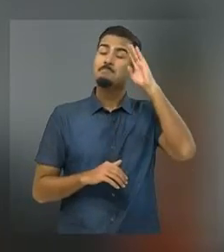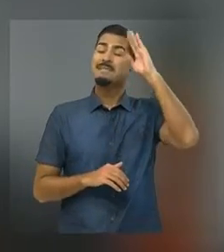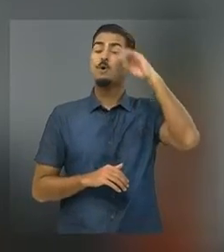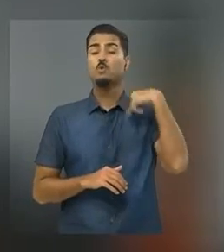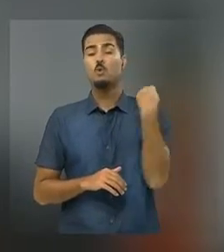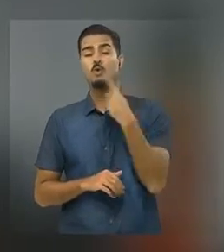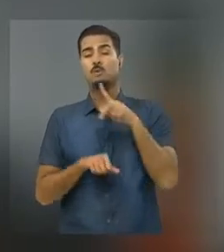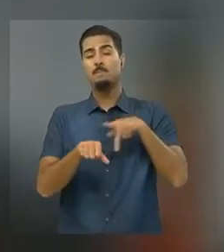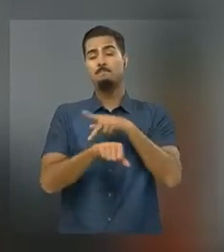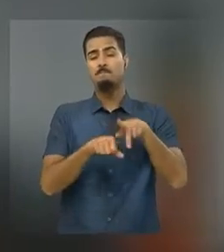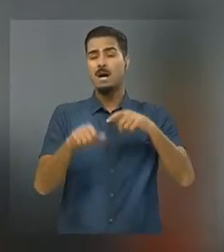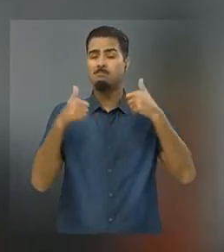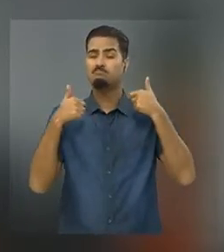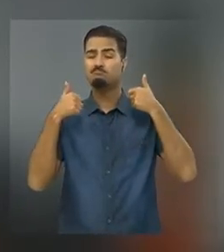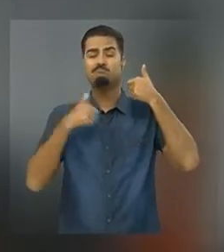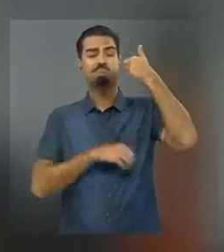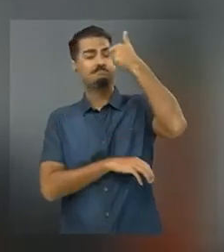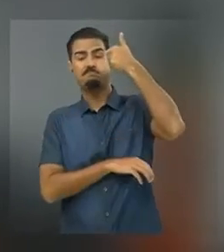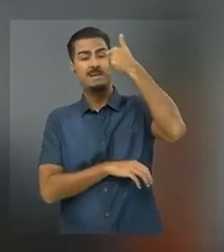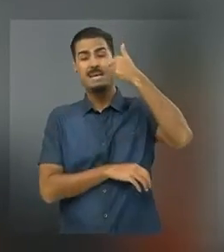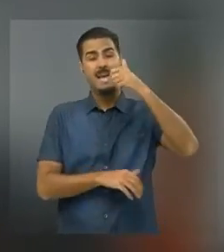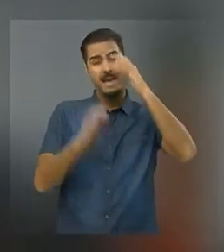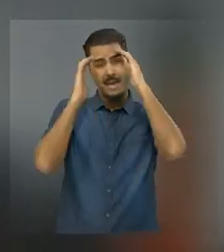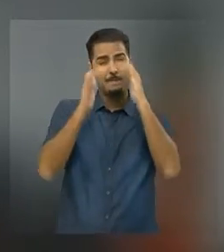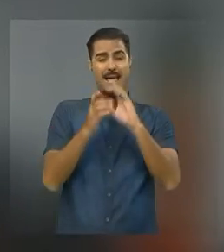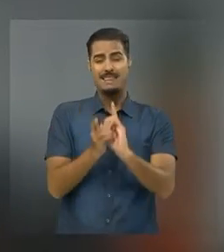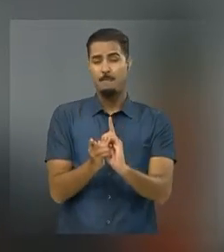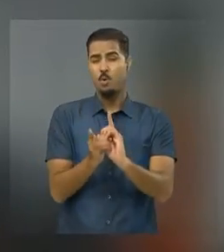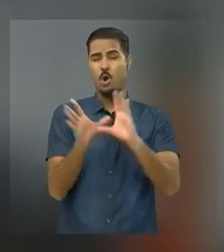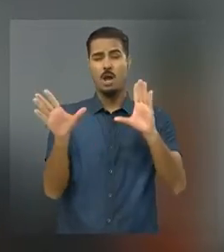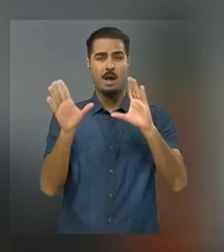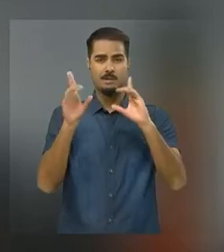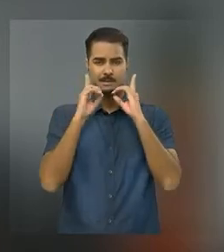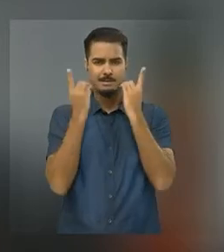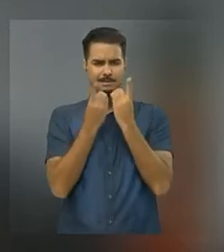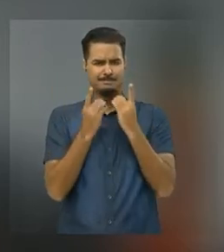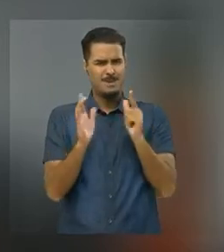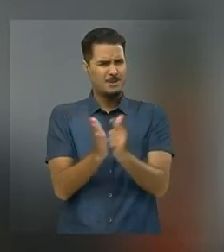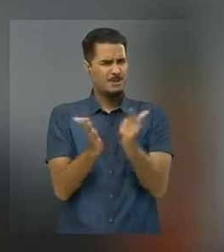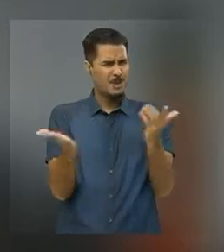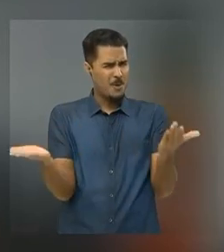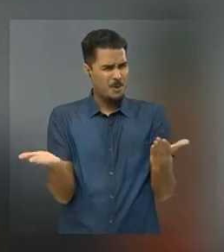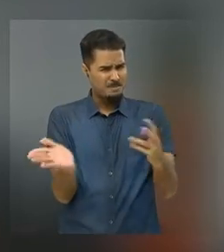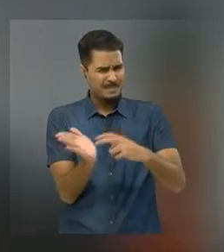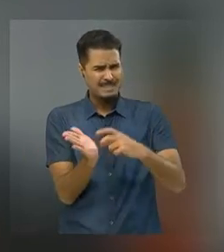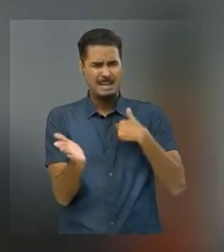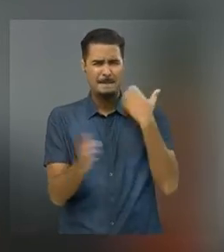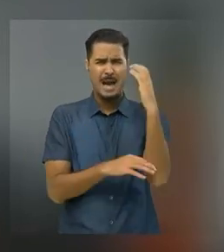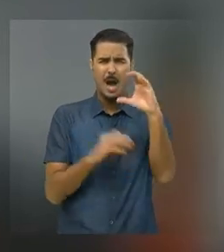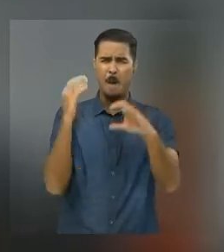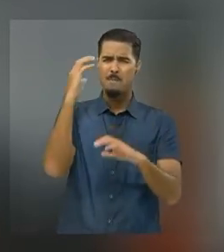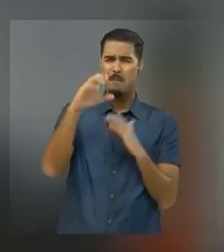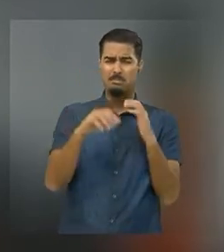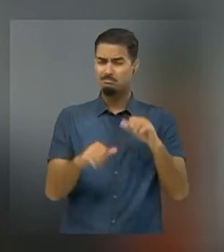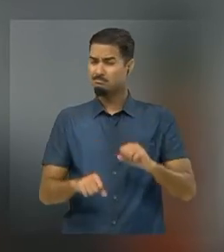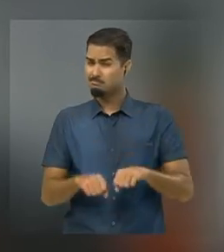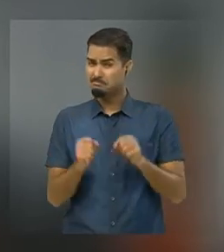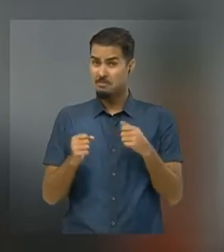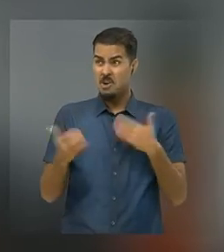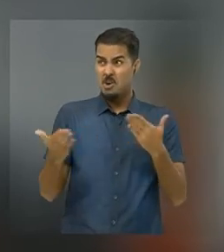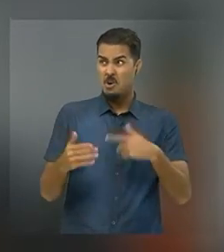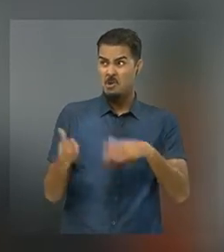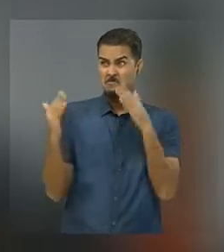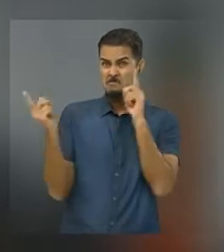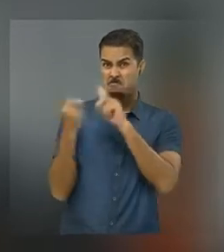lugar, preserve a democracia. As manchetes são tenebrosas esta manhã. Dia de acerto de contas,